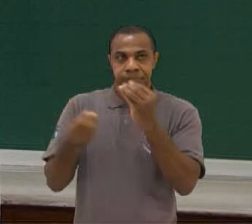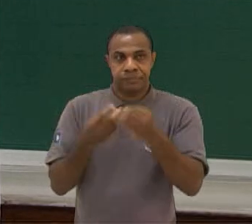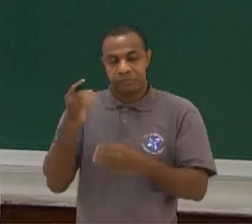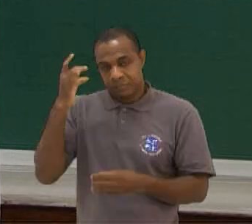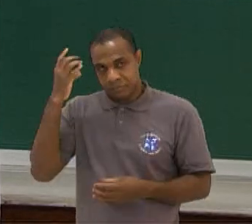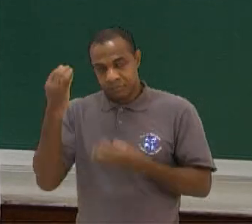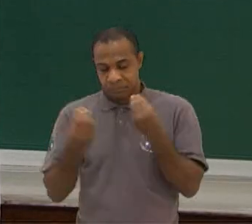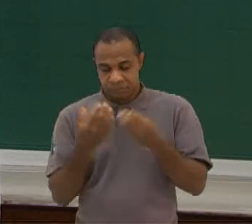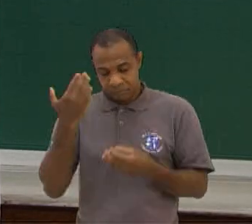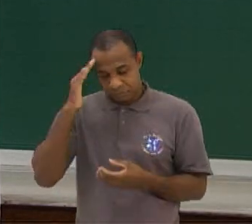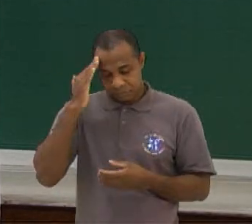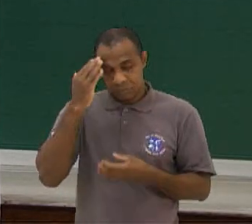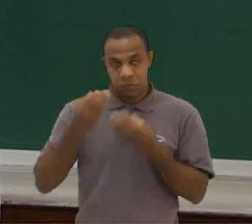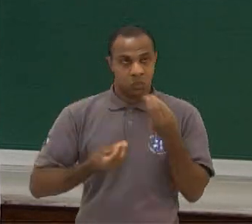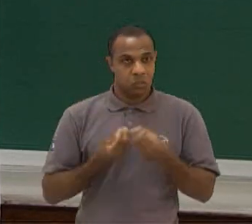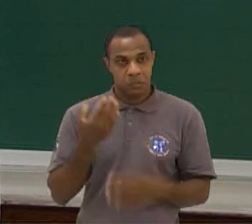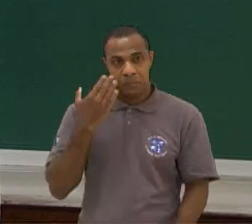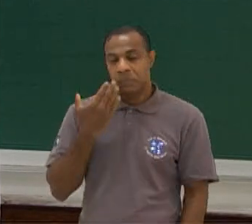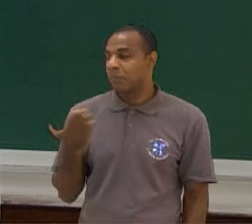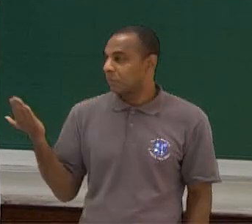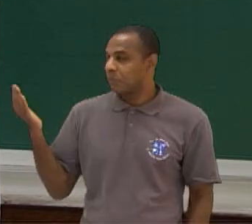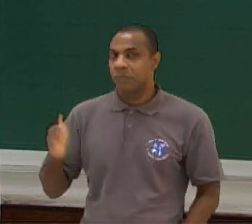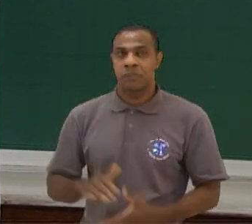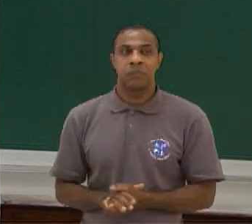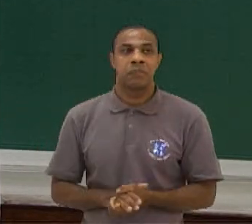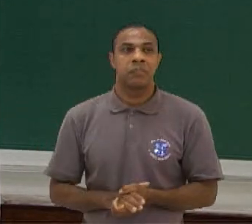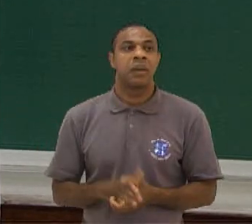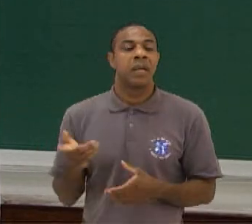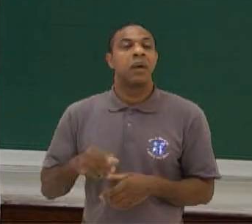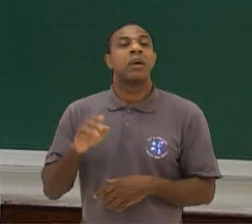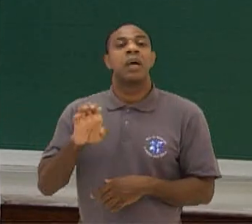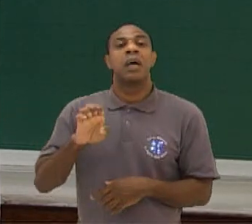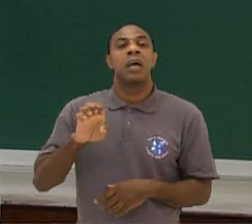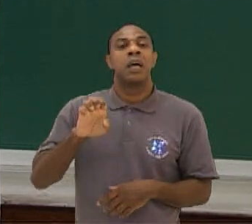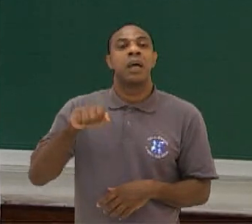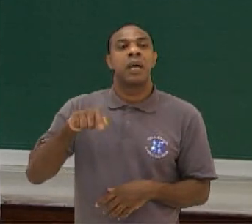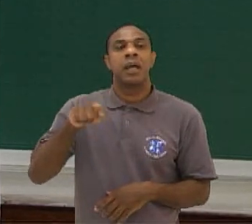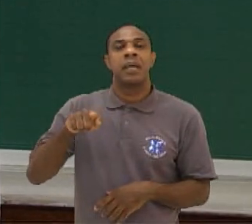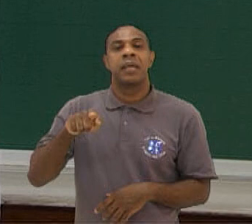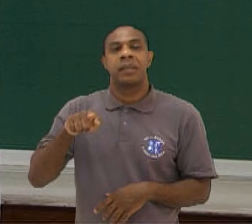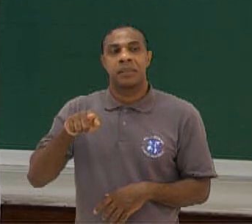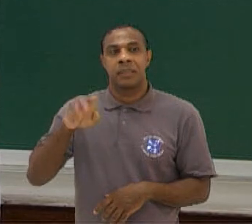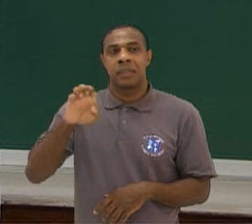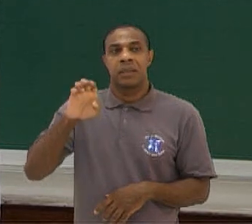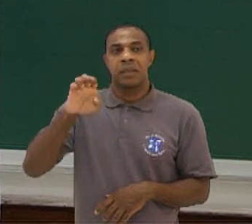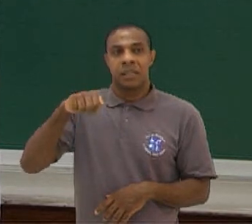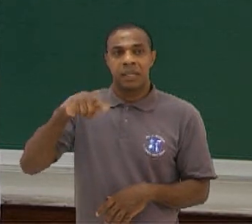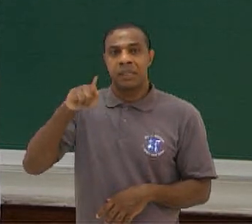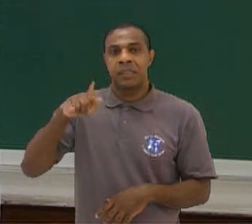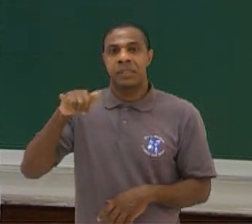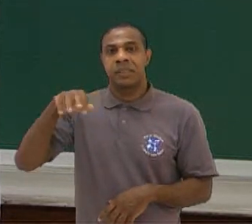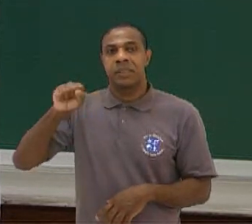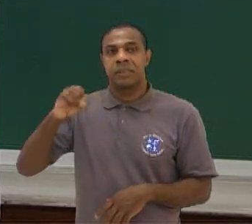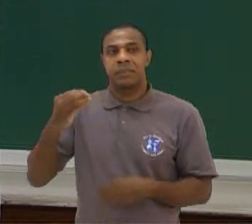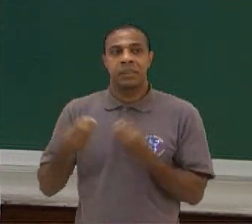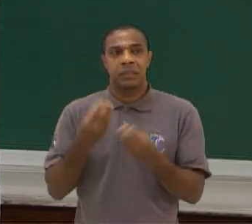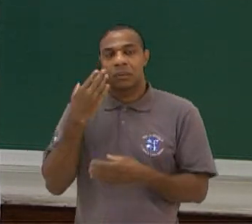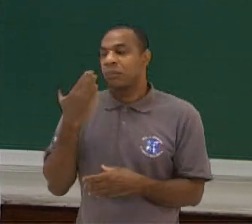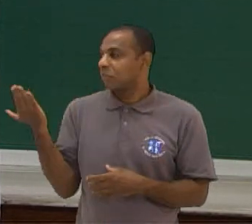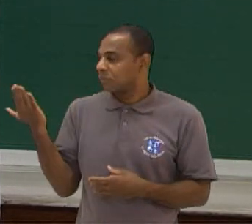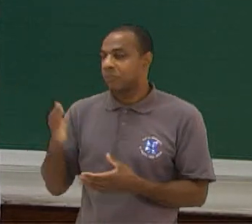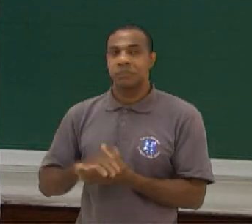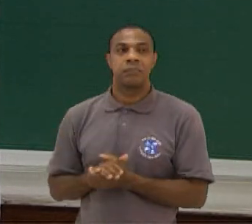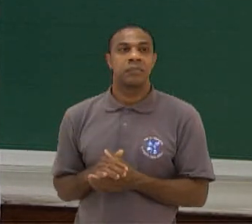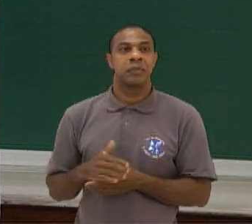nossa compreensão. Então, esses são as enzimas produzidas pelo nosso pâncreas, que está aqui na figurinha. Tá? Prosseguindo